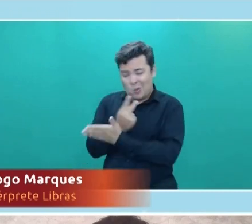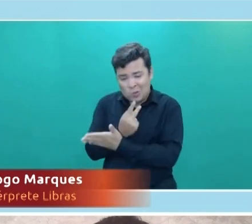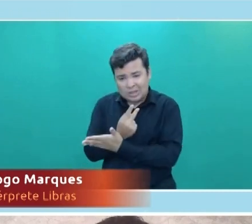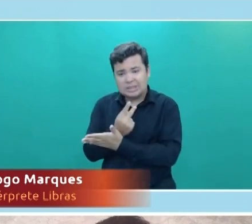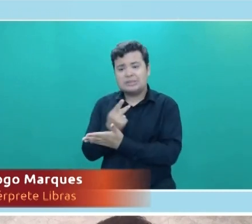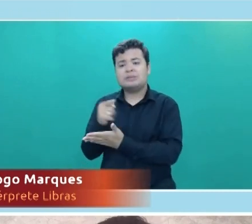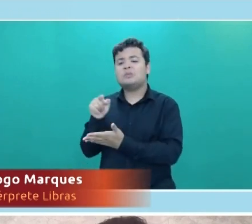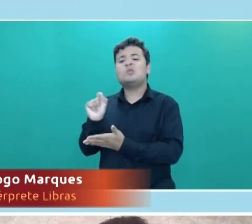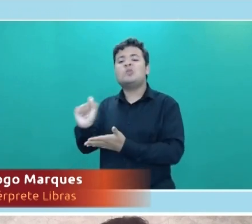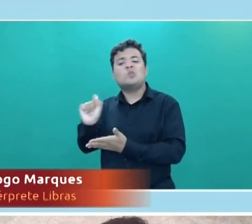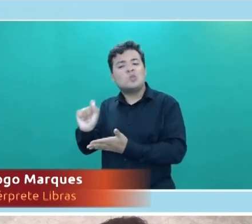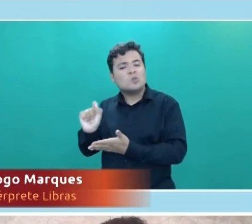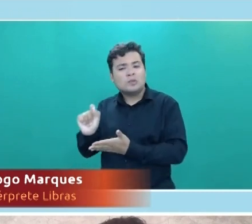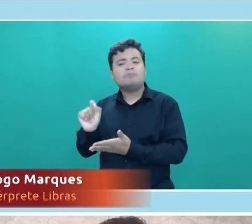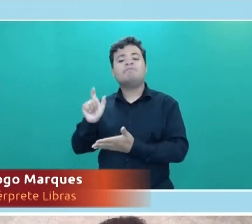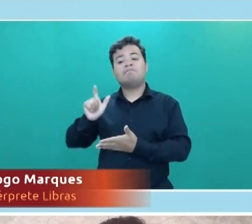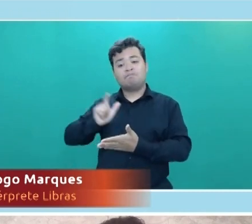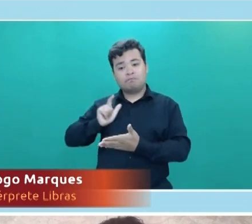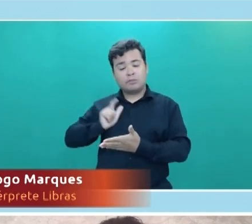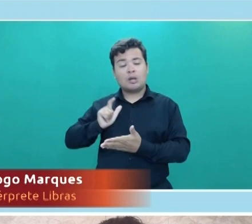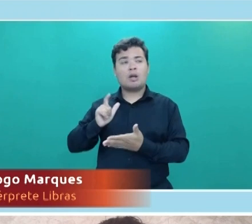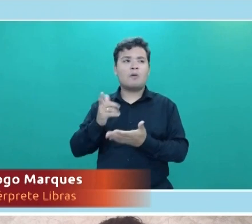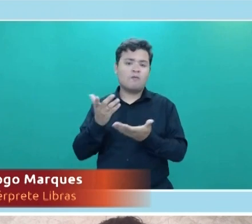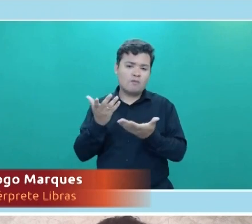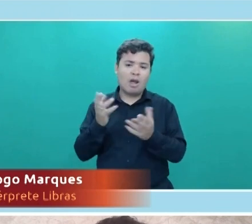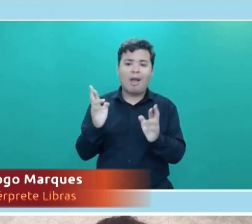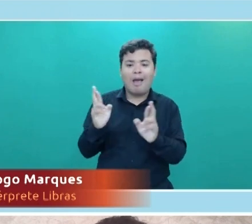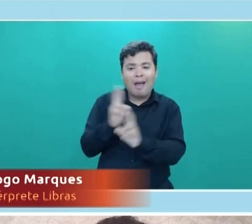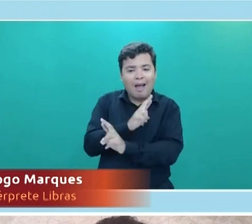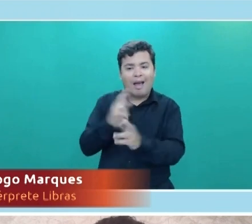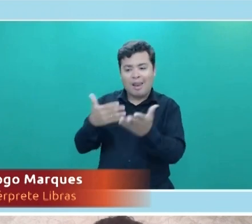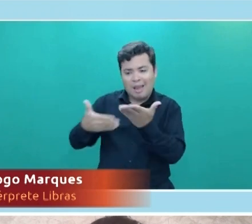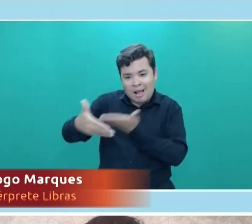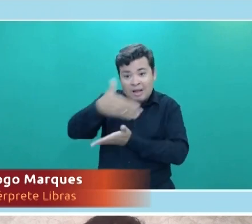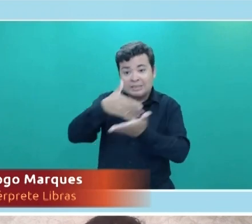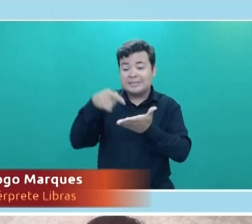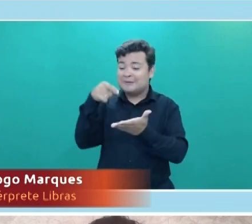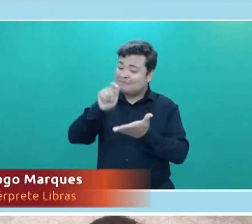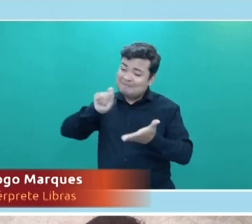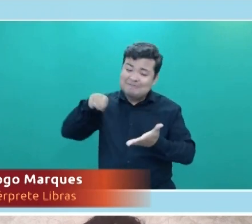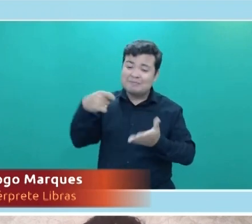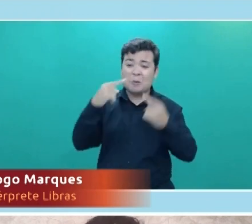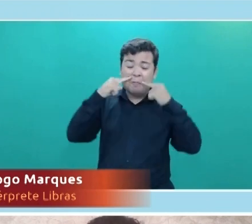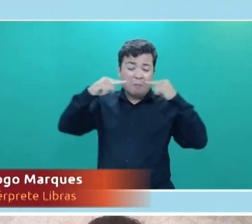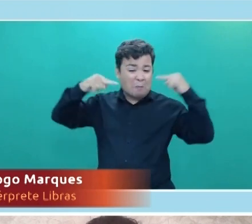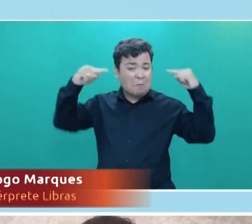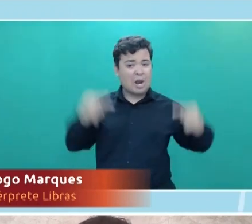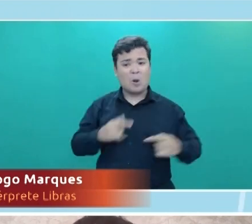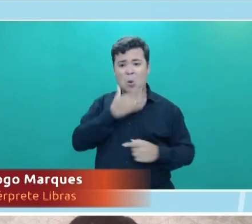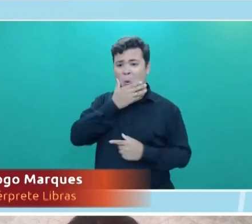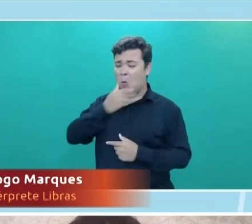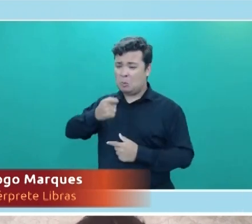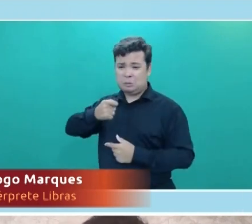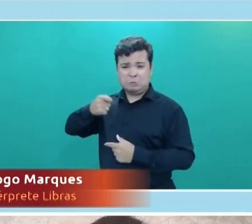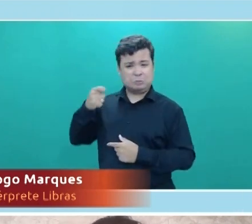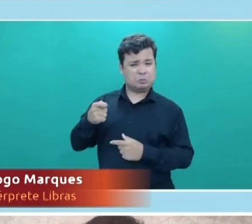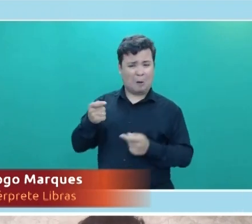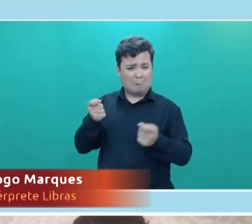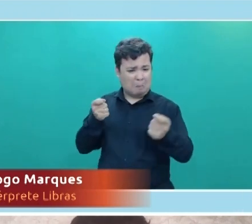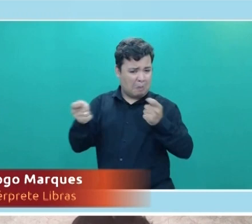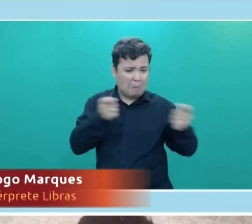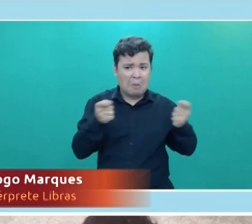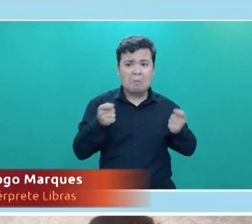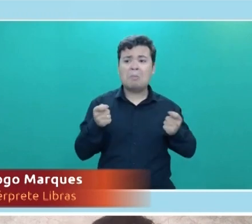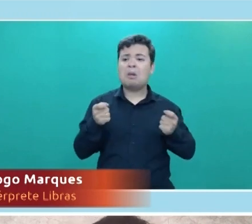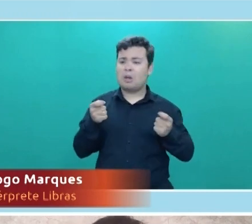de relações fundadas, né, no patriarcado, ou seja, nessa dominação, né, a gente pode falar patriarcado,